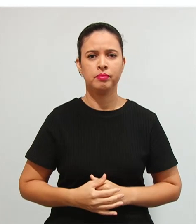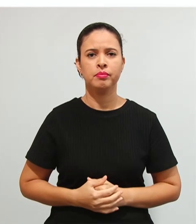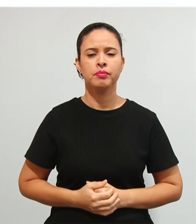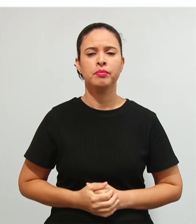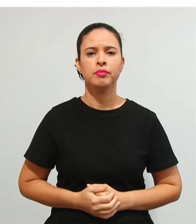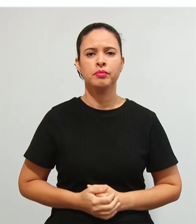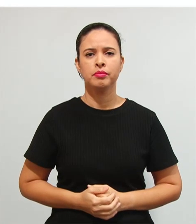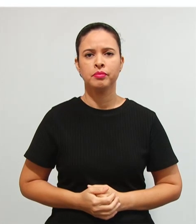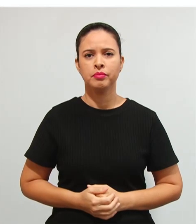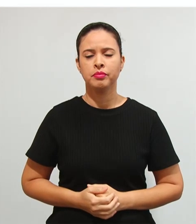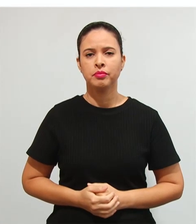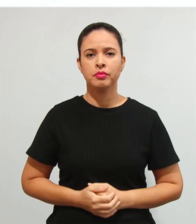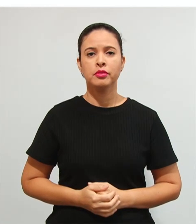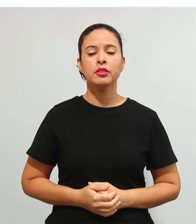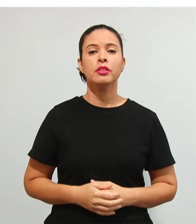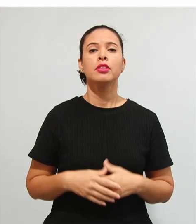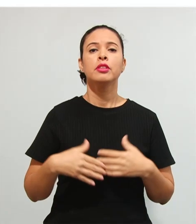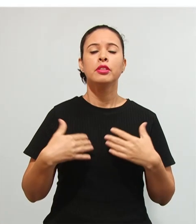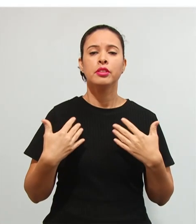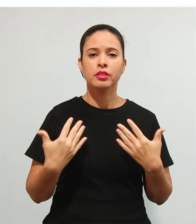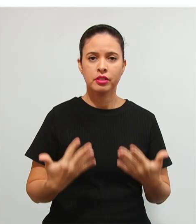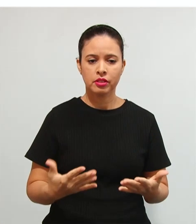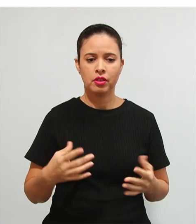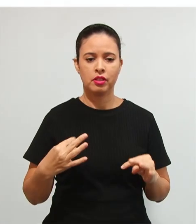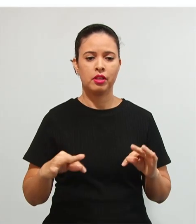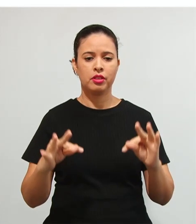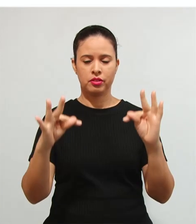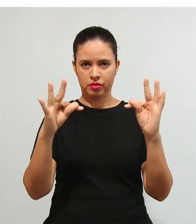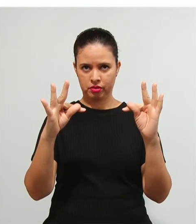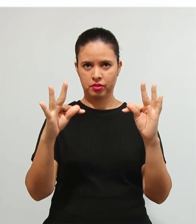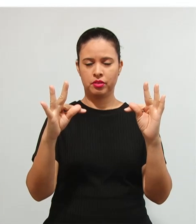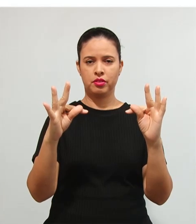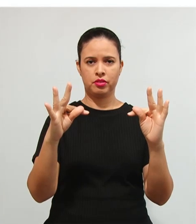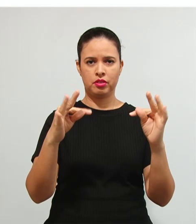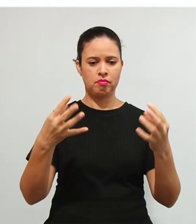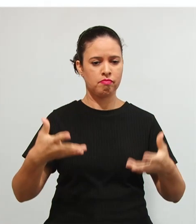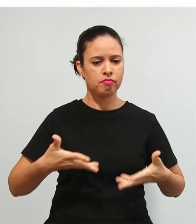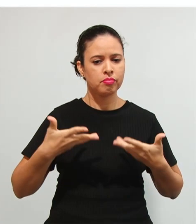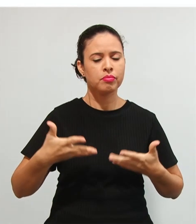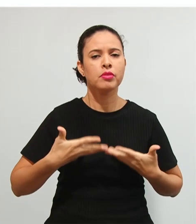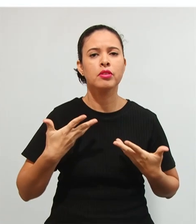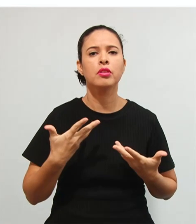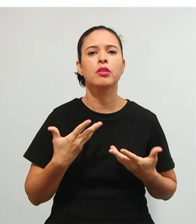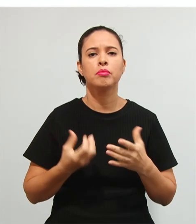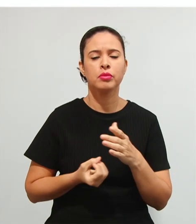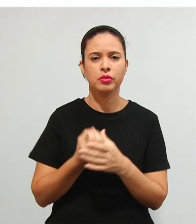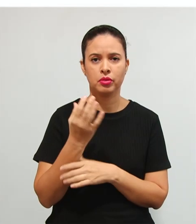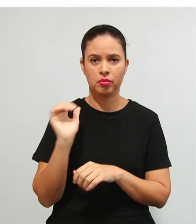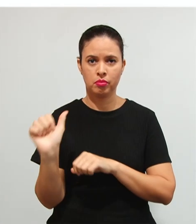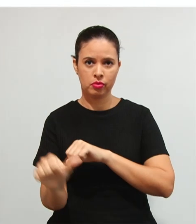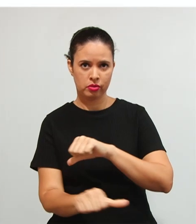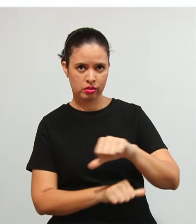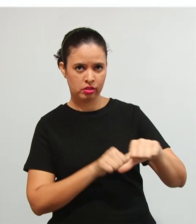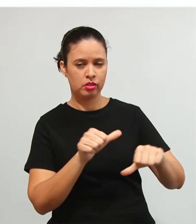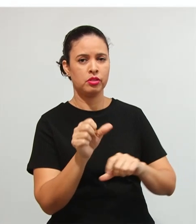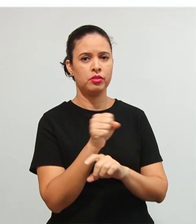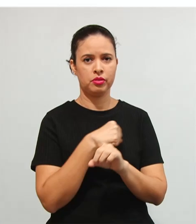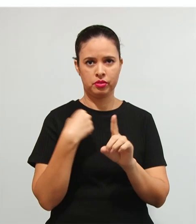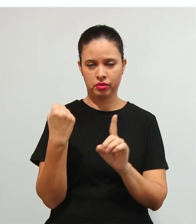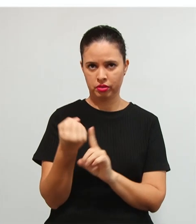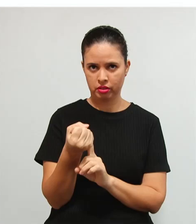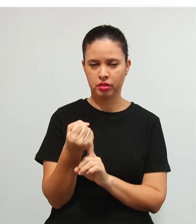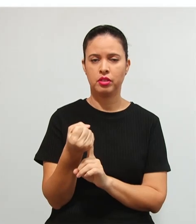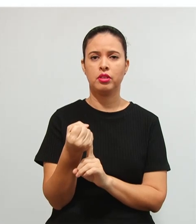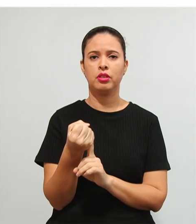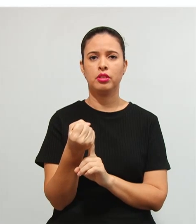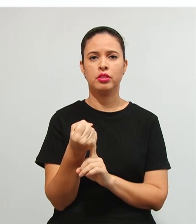Então, partindo do pressuposto de que a tecnologia ela provoca e produz mudanças sociais, a